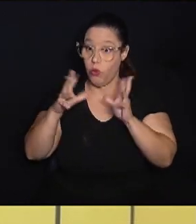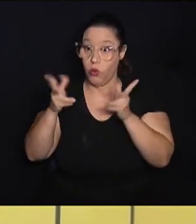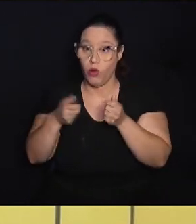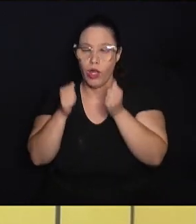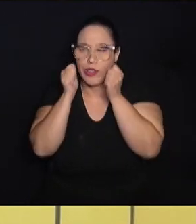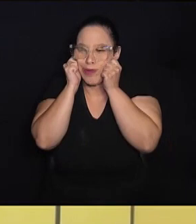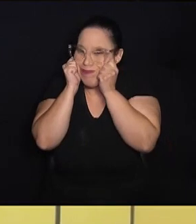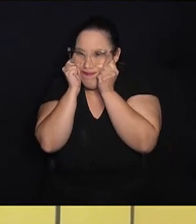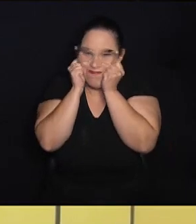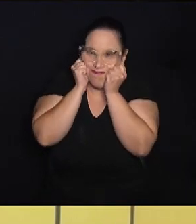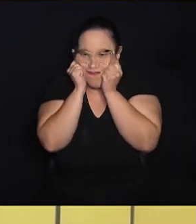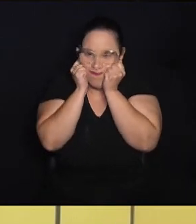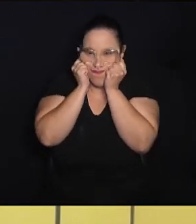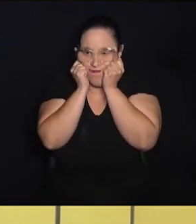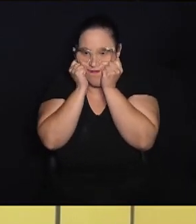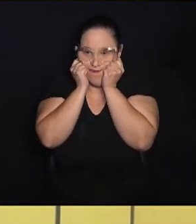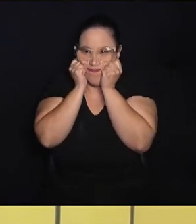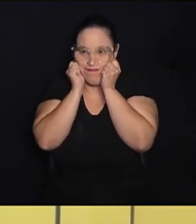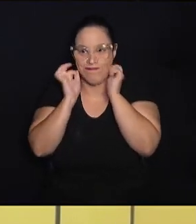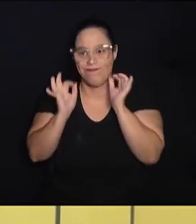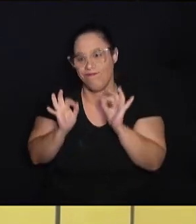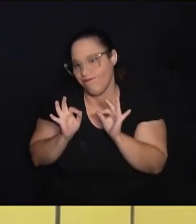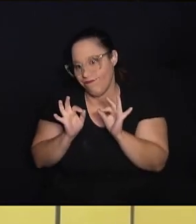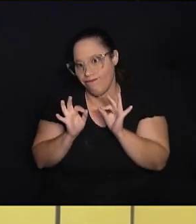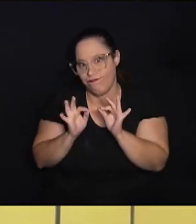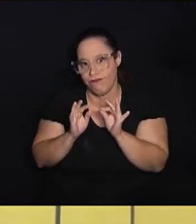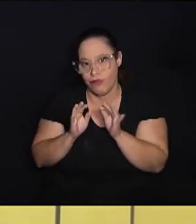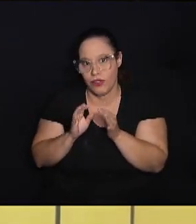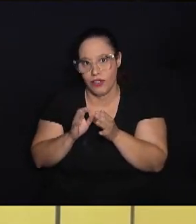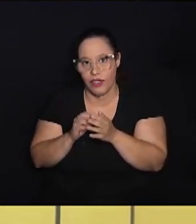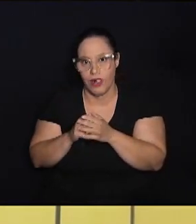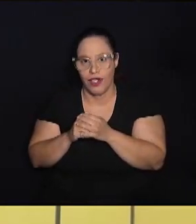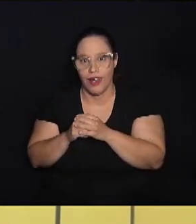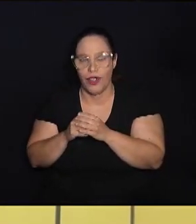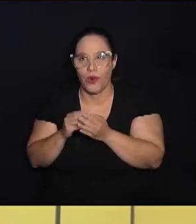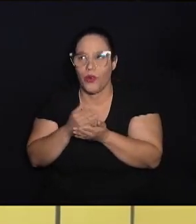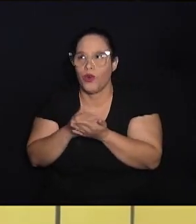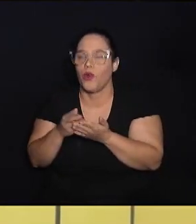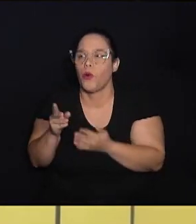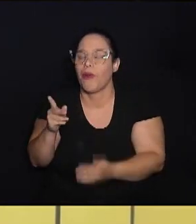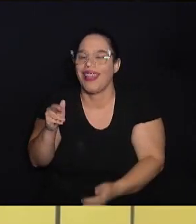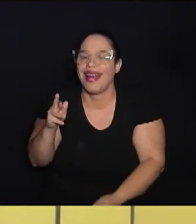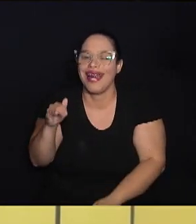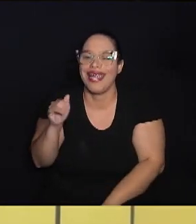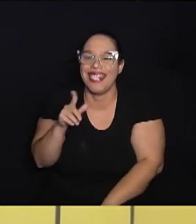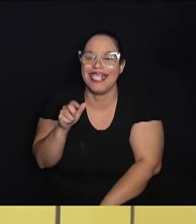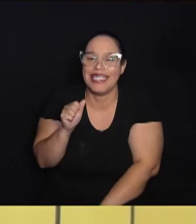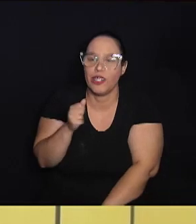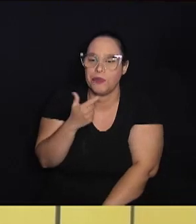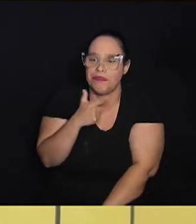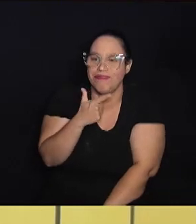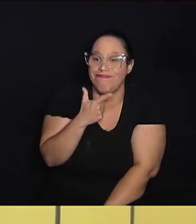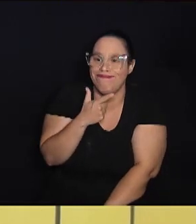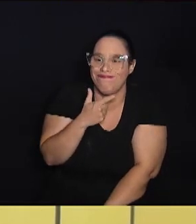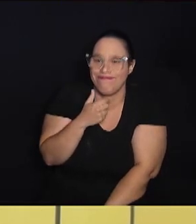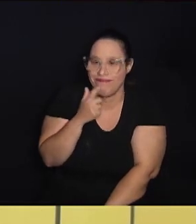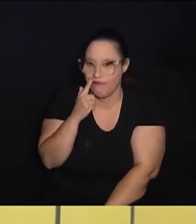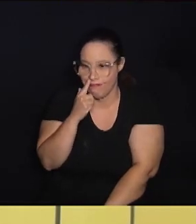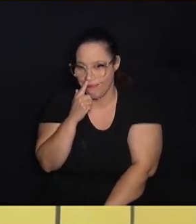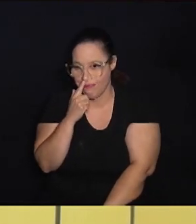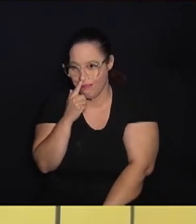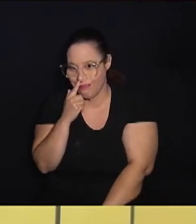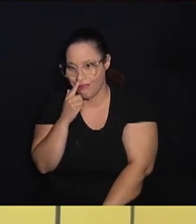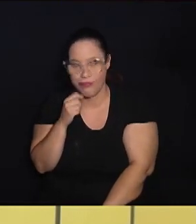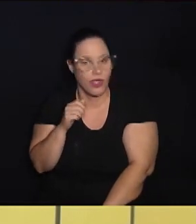né as minhas tiras mesmo a personagem Quando começa ela parecia uma gança assim meio puxada comprida depois vai ficando arredondado não